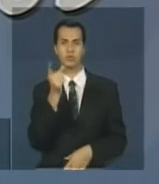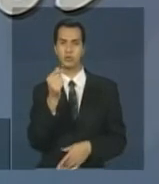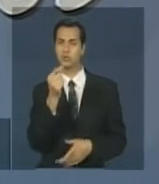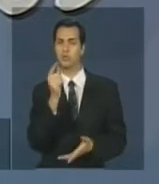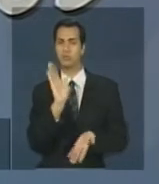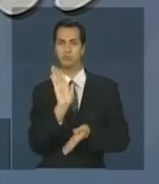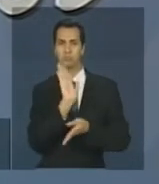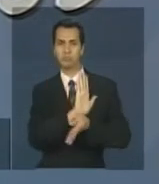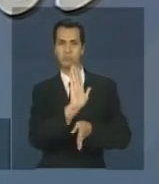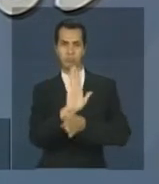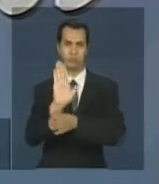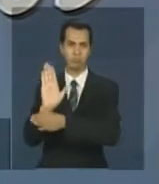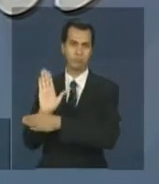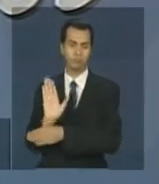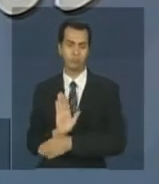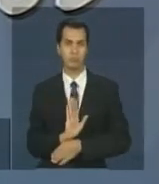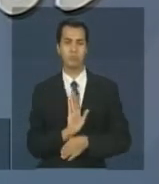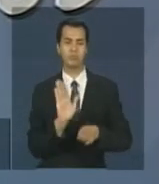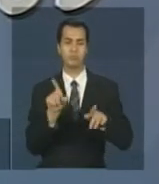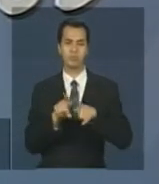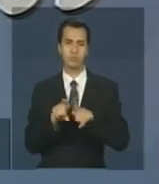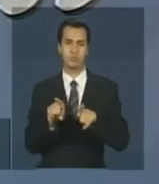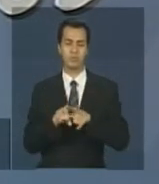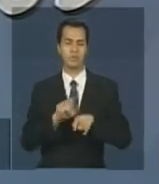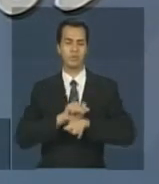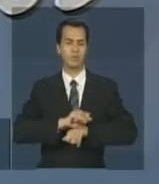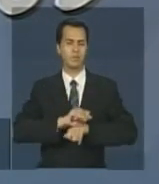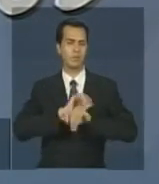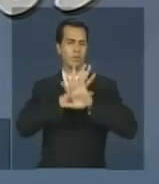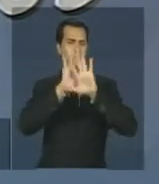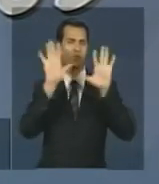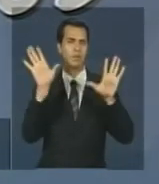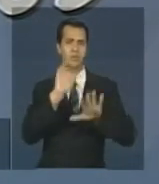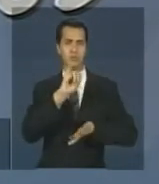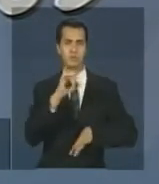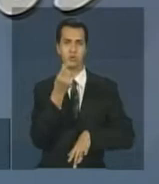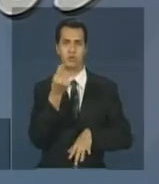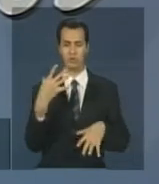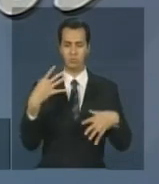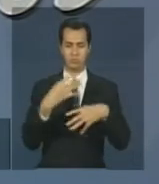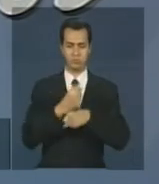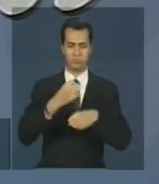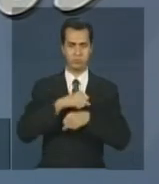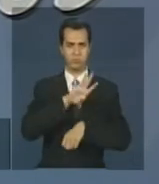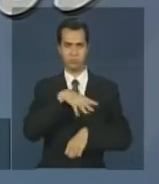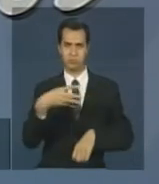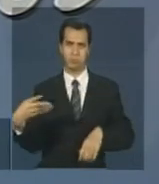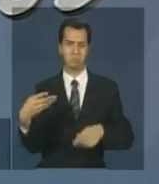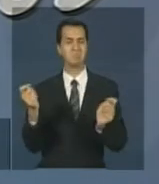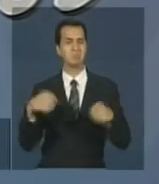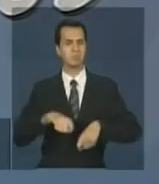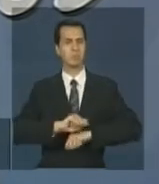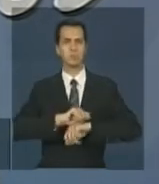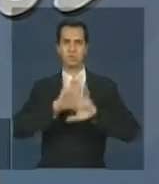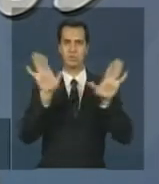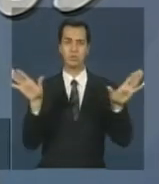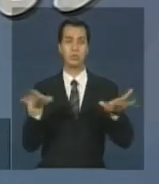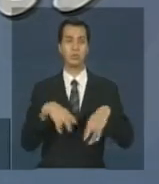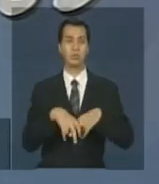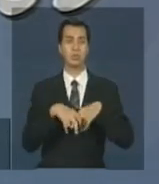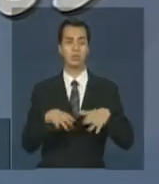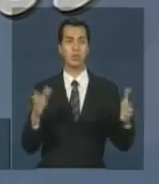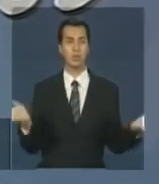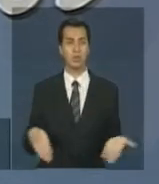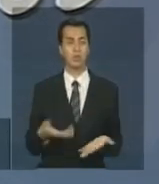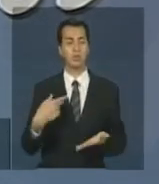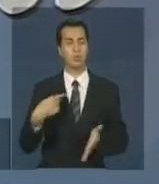recurso muito grande com a transparência na prestação e na boa aplicação do recurso portanto eu tô